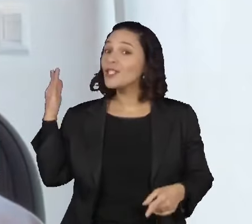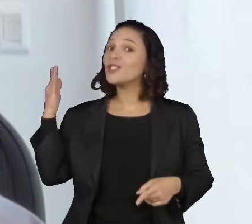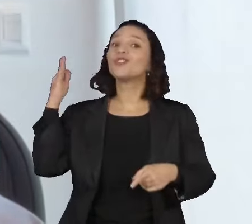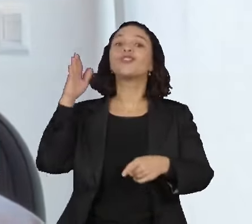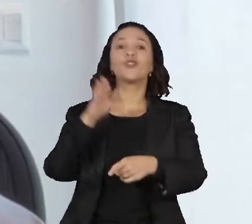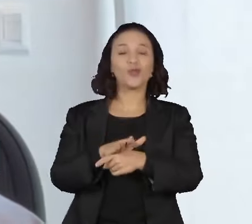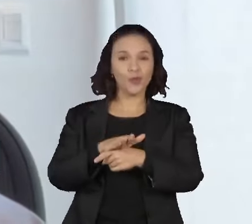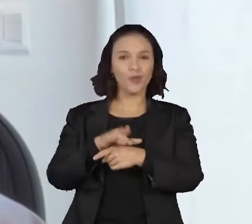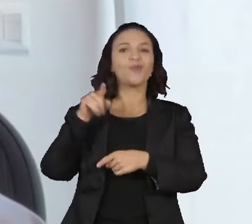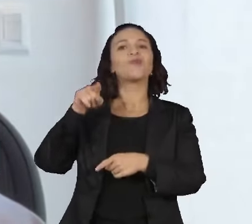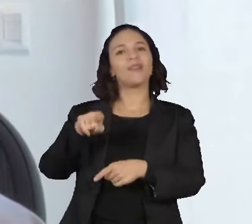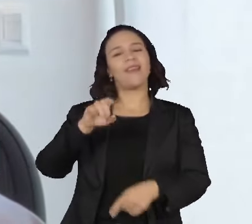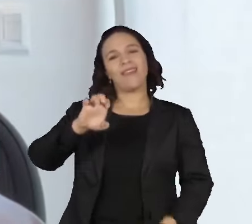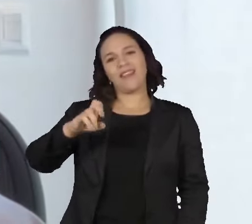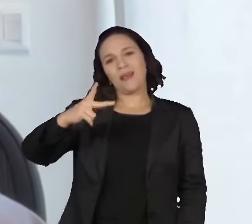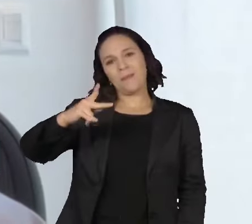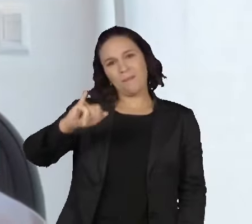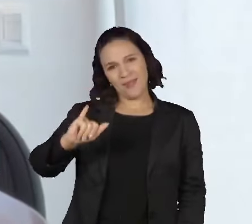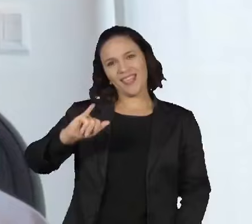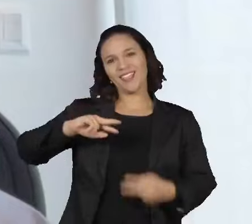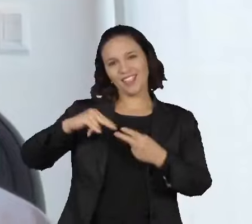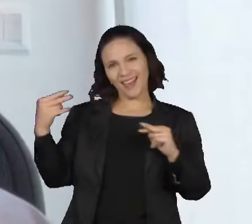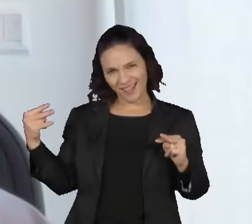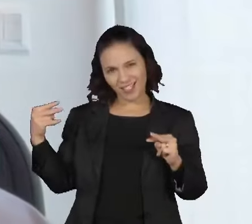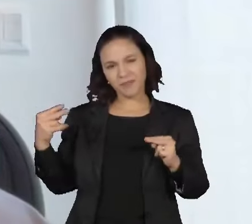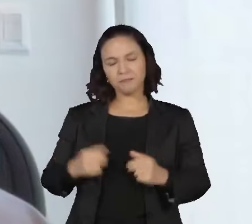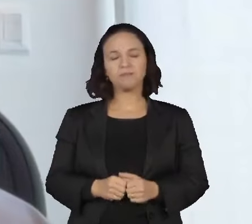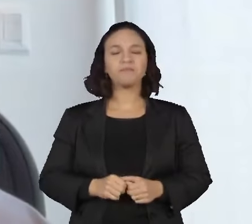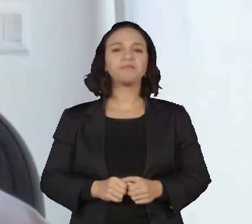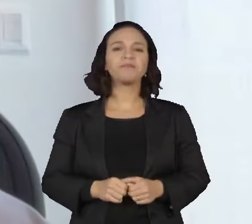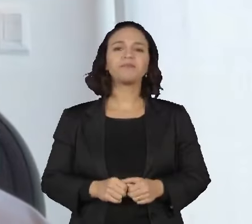tua epigenética de uma certa maneira.